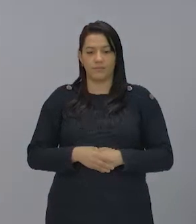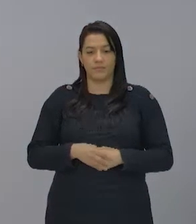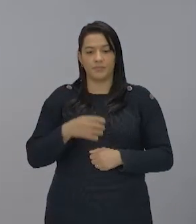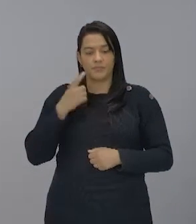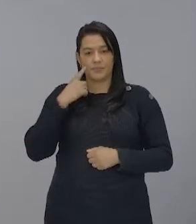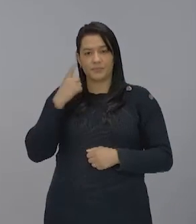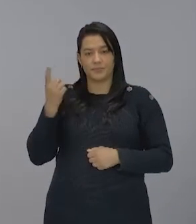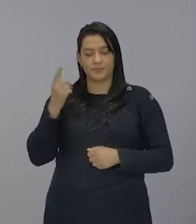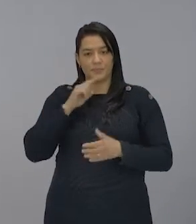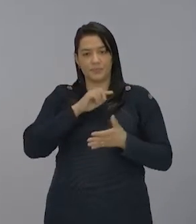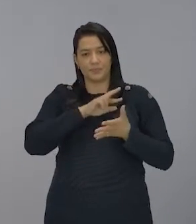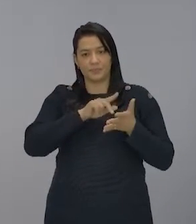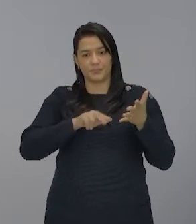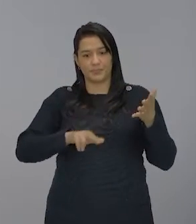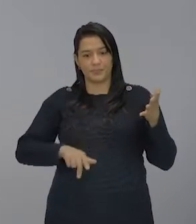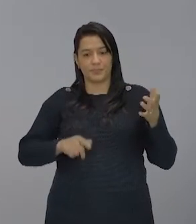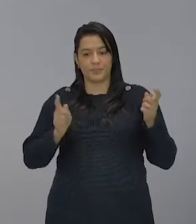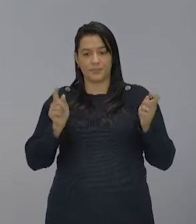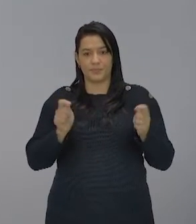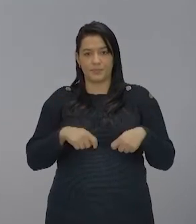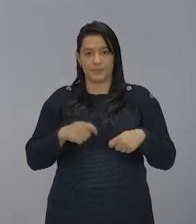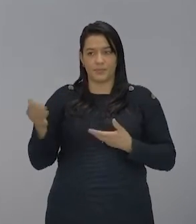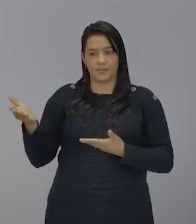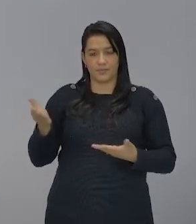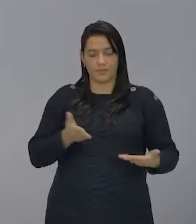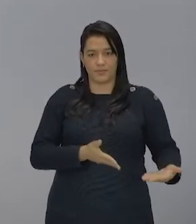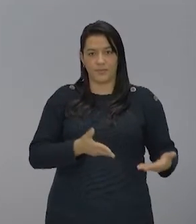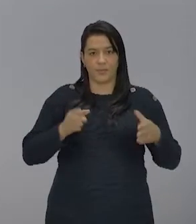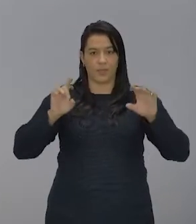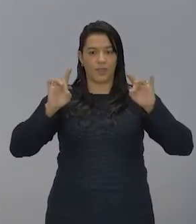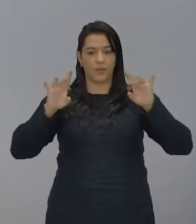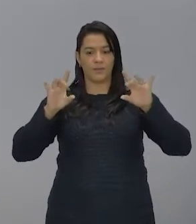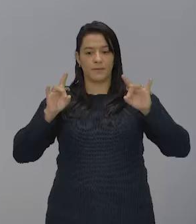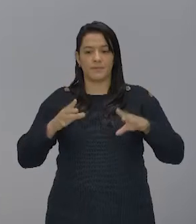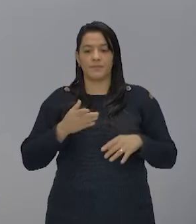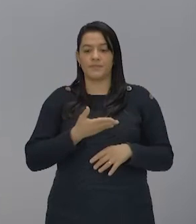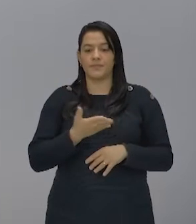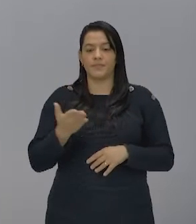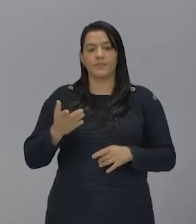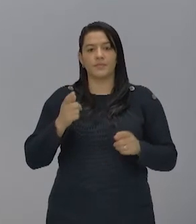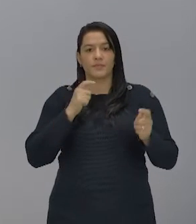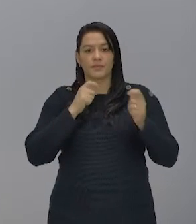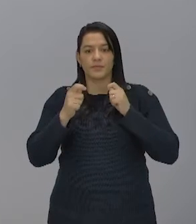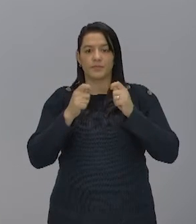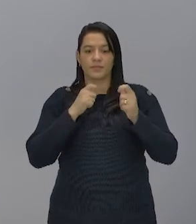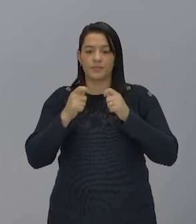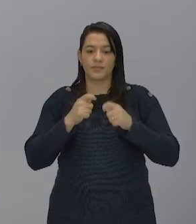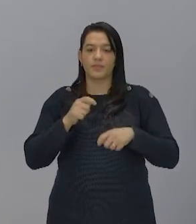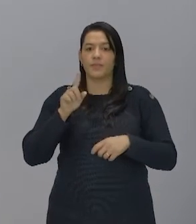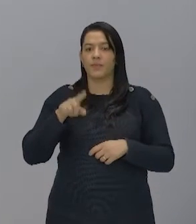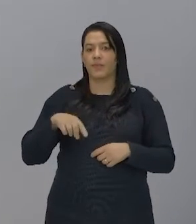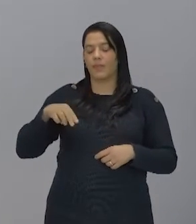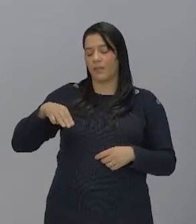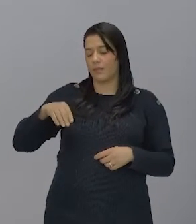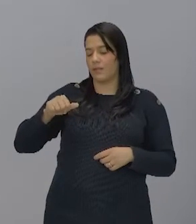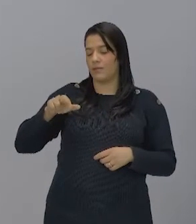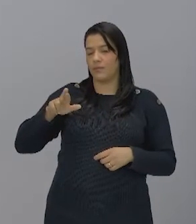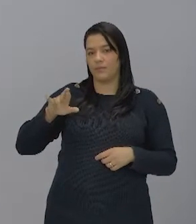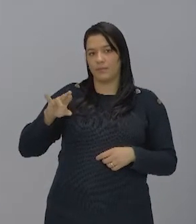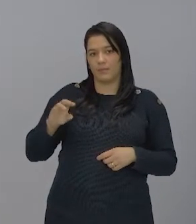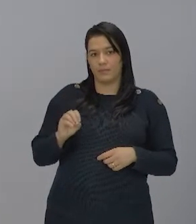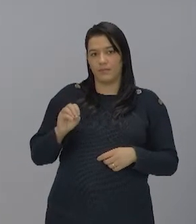gente vai receber aqui esse grande tradutor, jornalista Mário